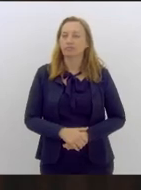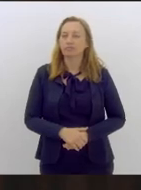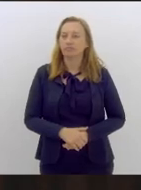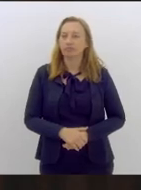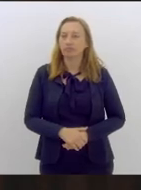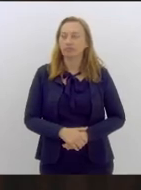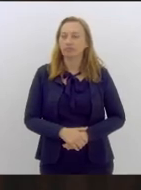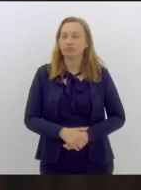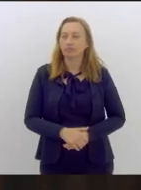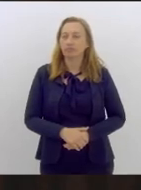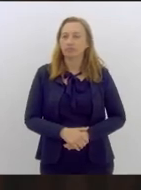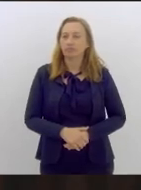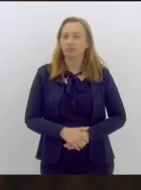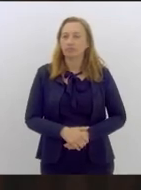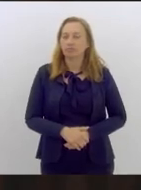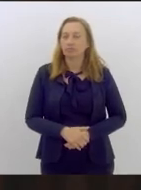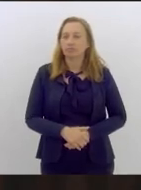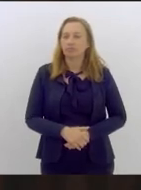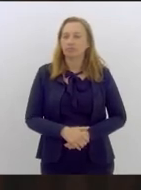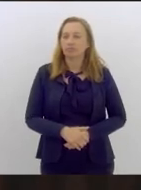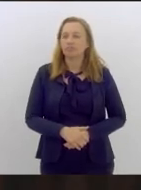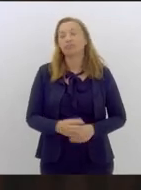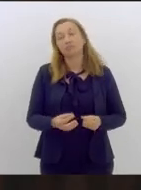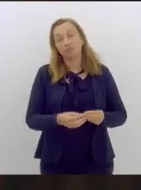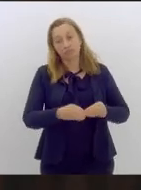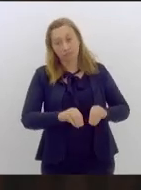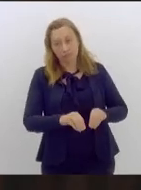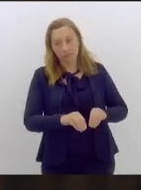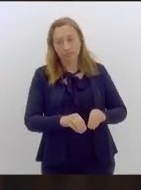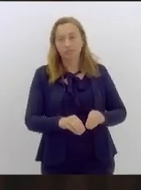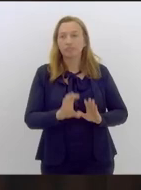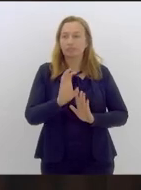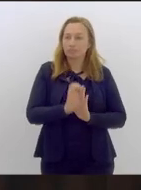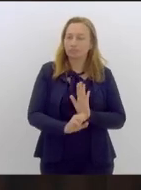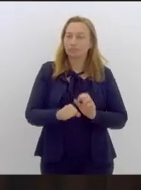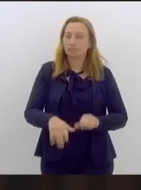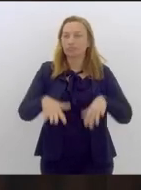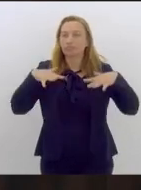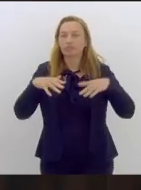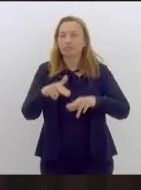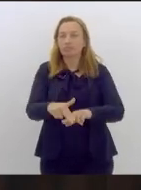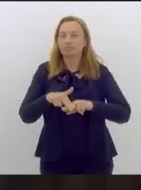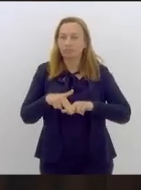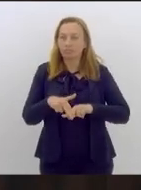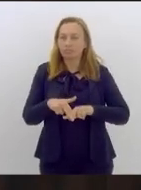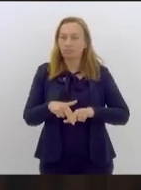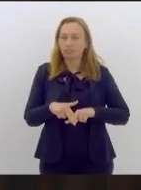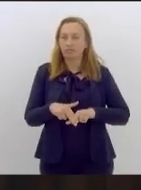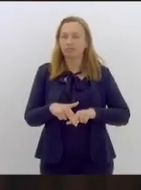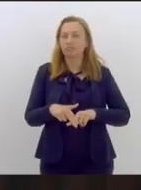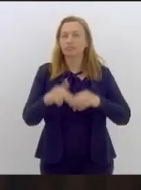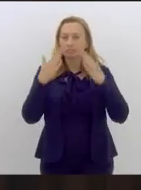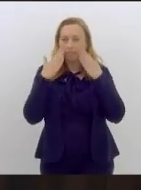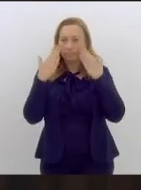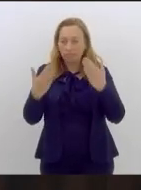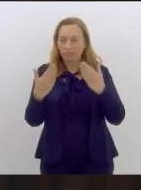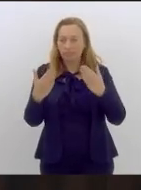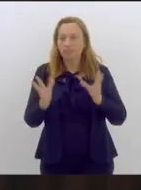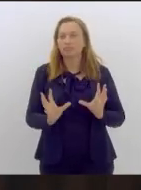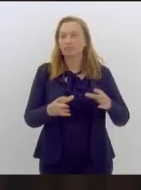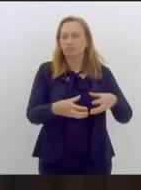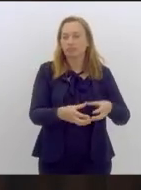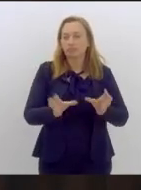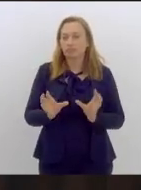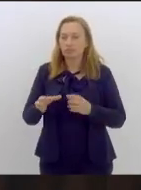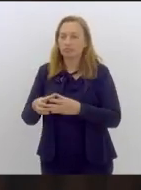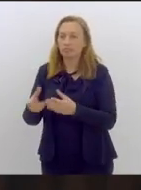com todos os pareceres contrários. Ficam prejudicadas as emendas de plenário em razão dos pareceres apresentados pelas comissões de